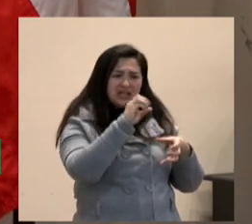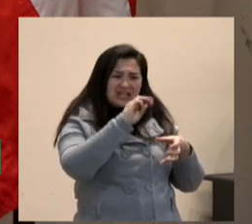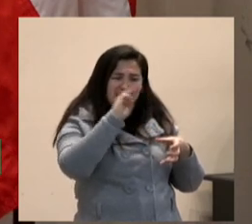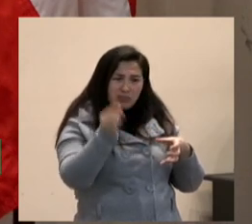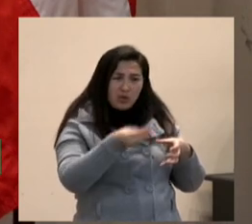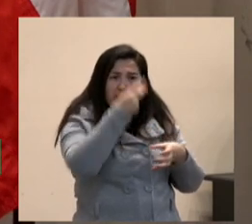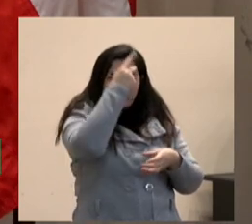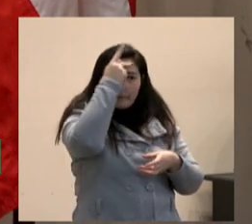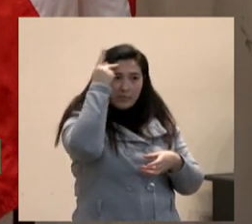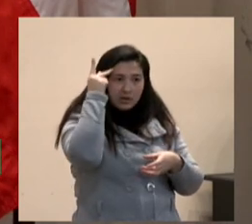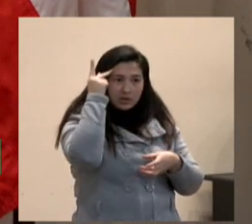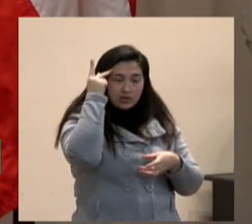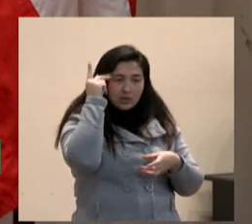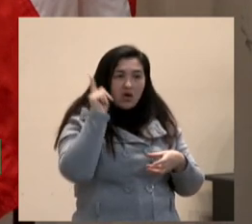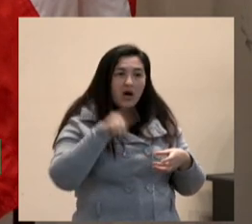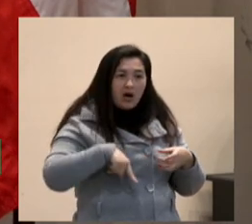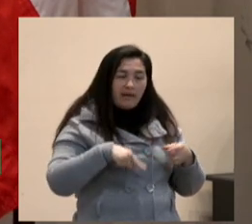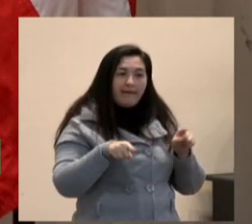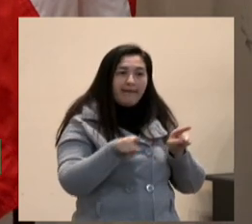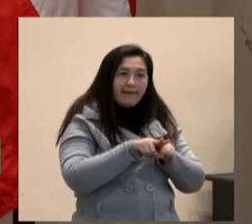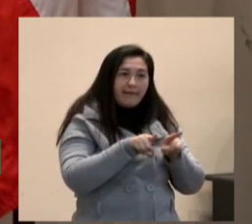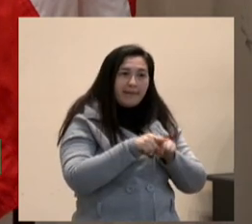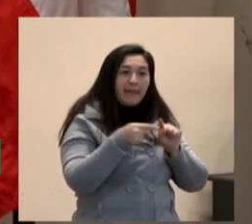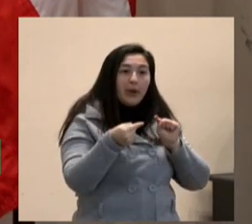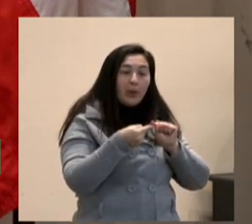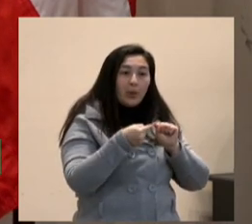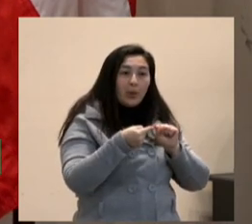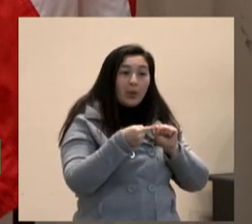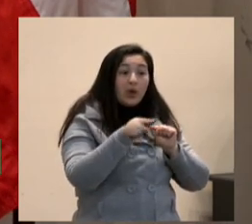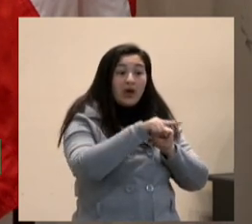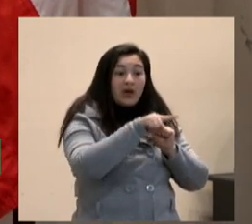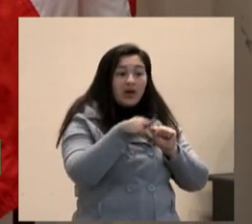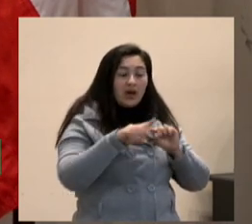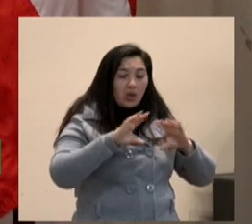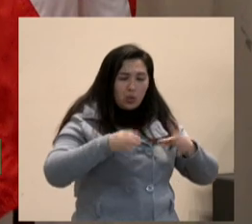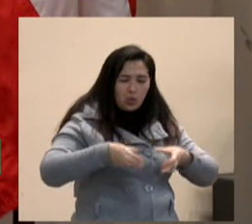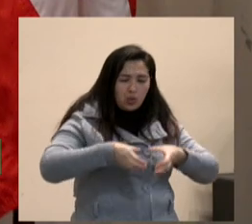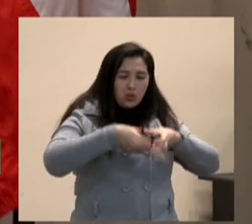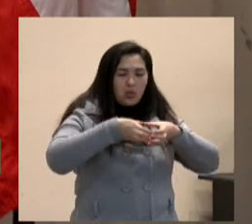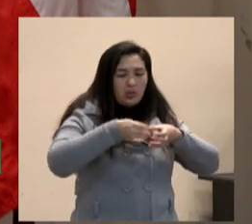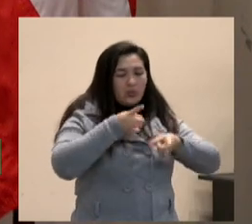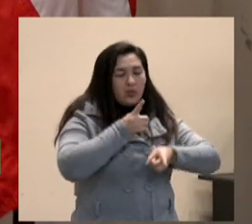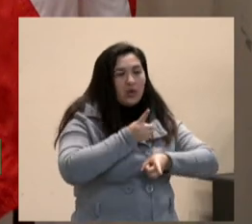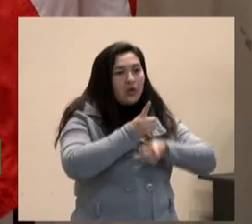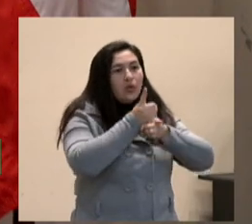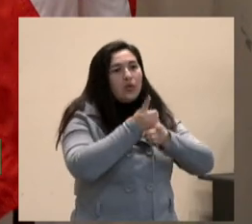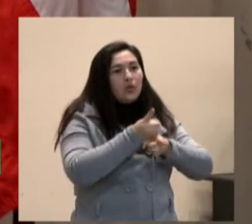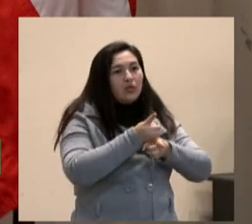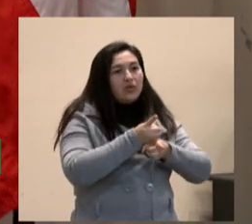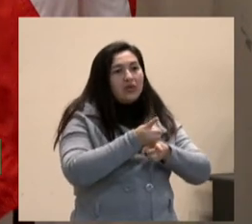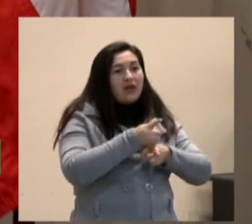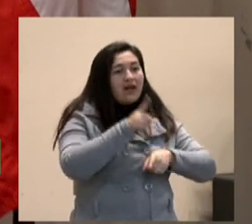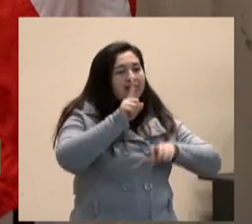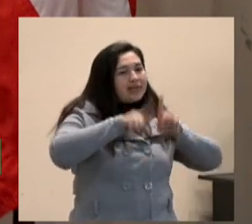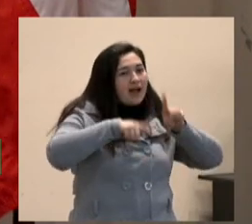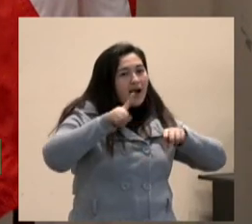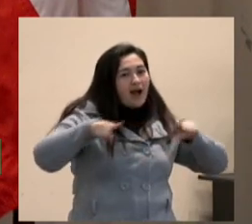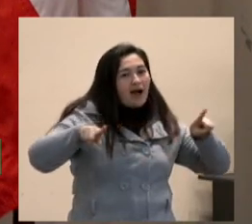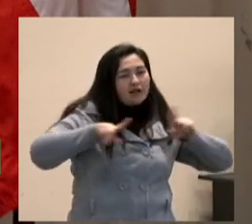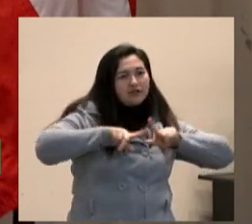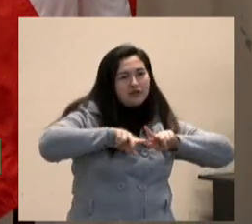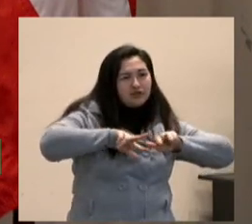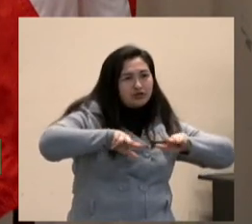pessoas, é também o grupo onde a gente encontra a marca da diversidade,